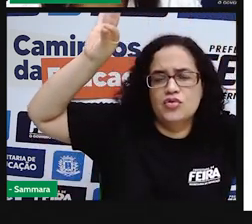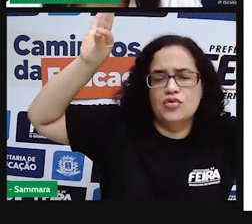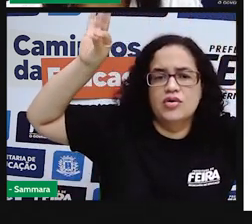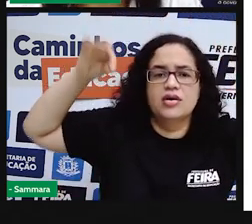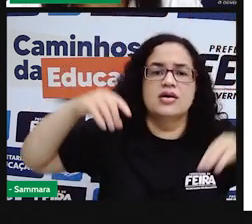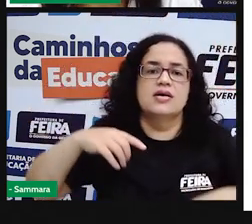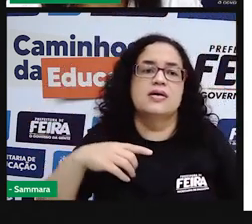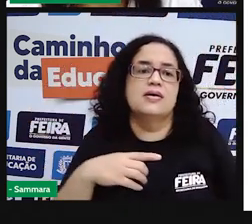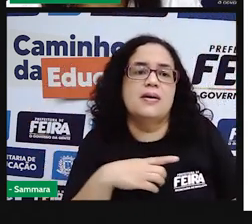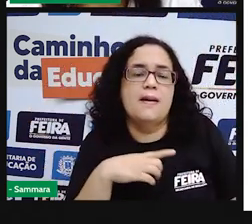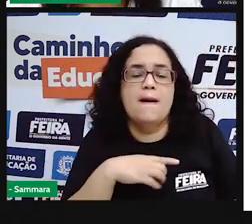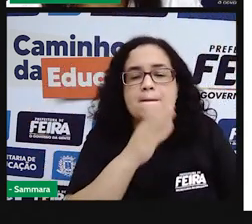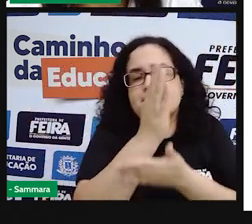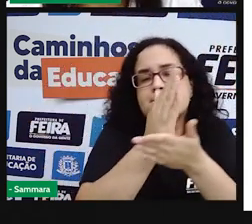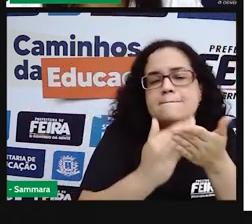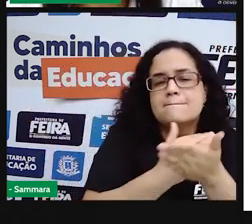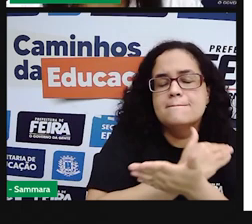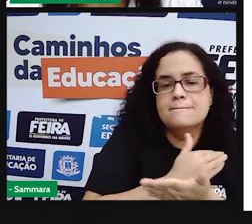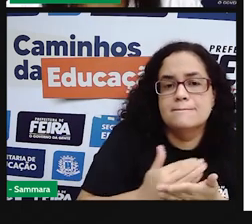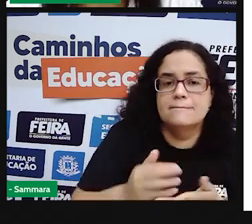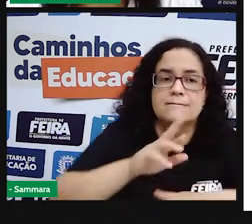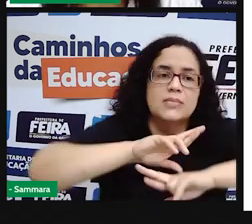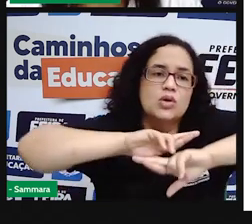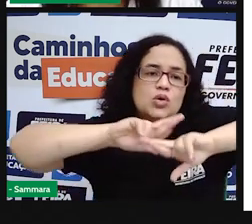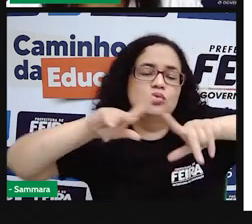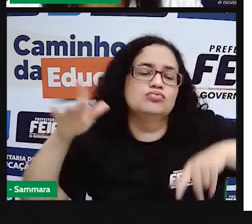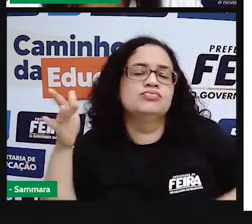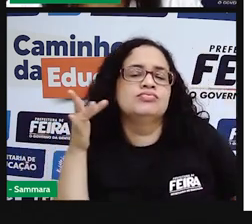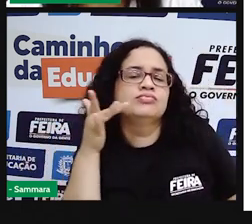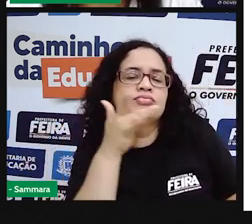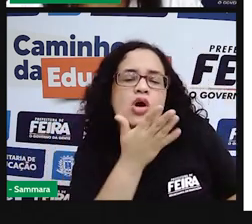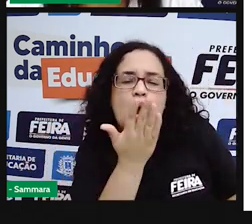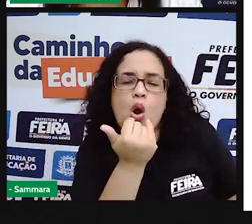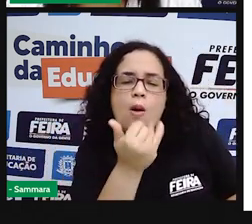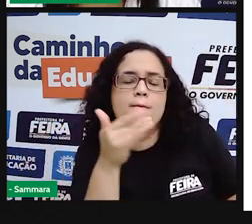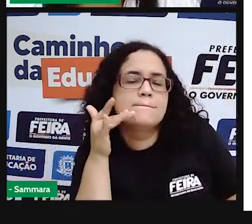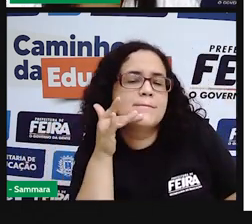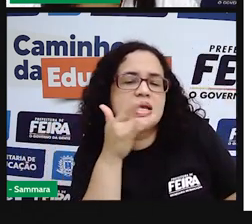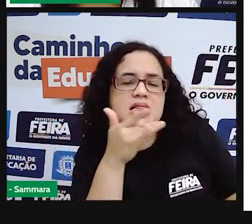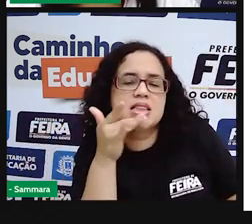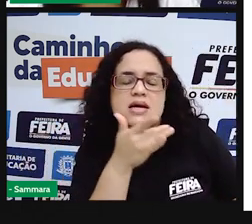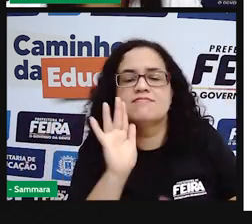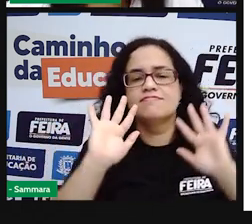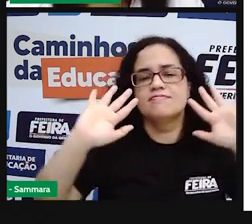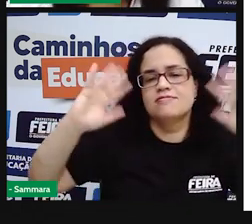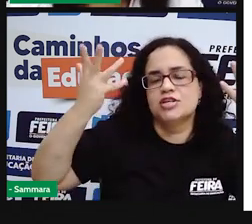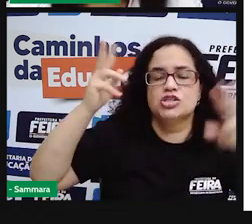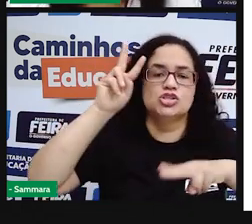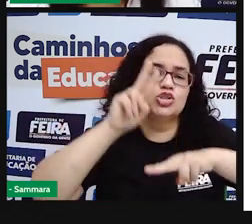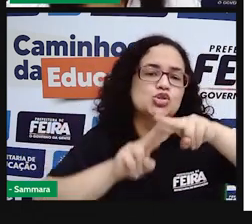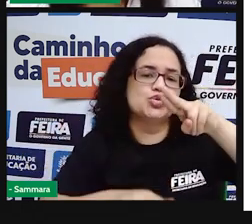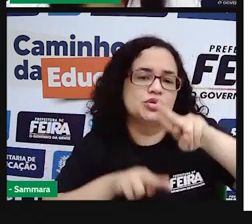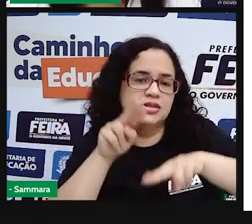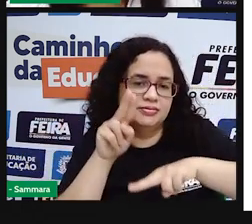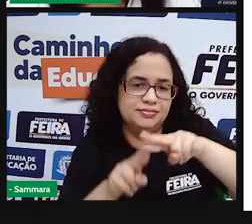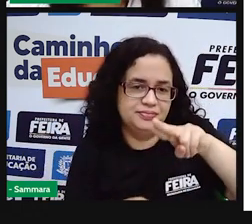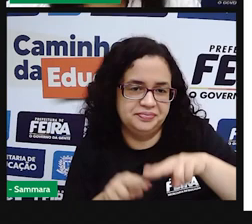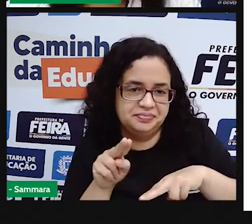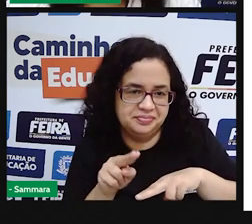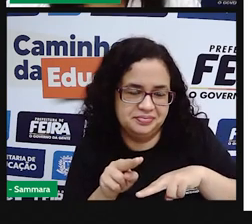de fubá e outras comidas gostosas para comemorar as festas juninas.